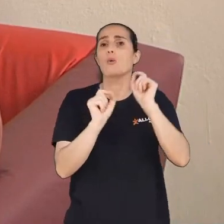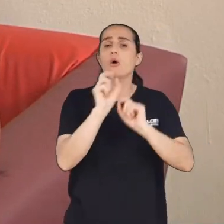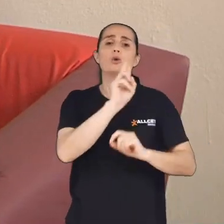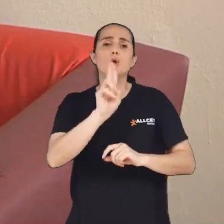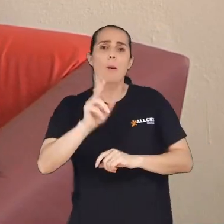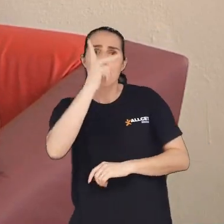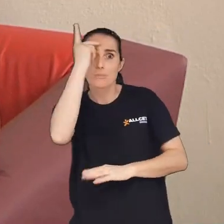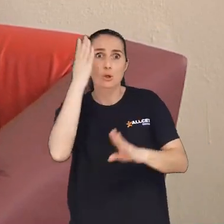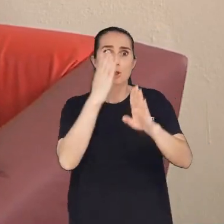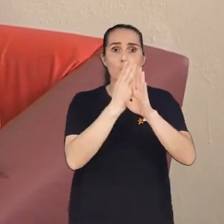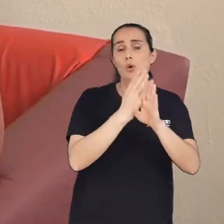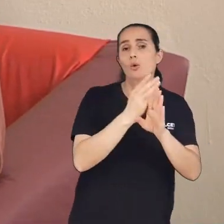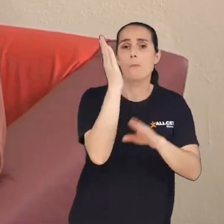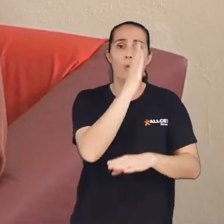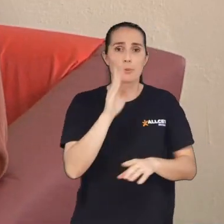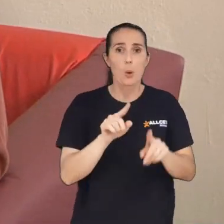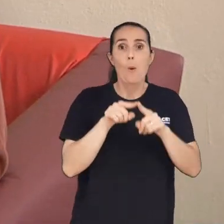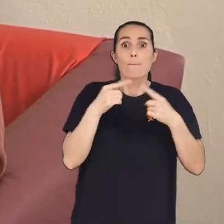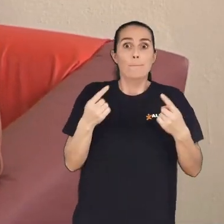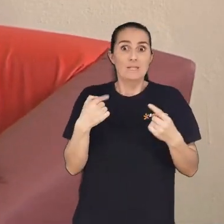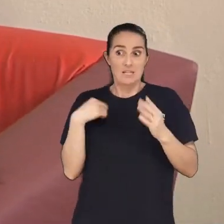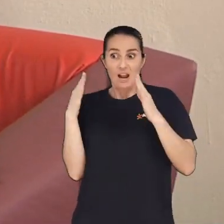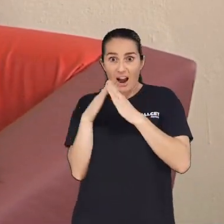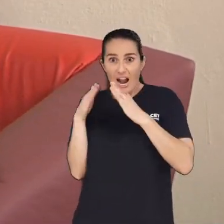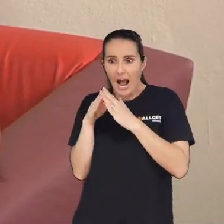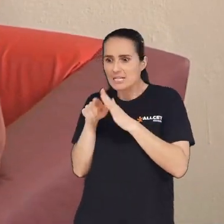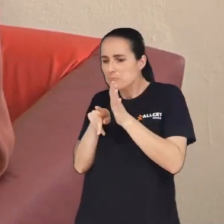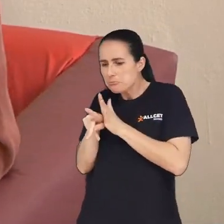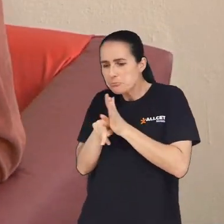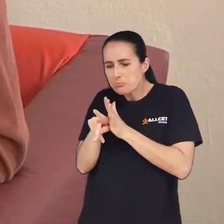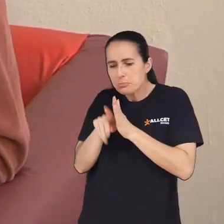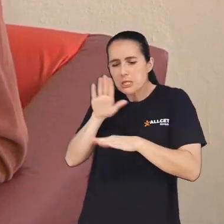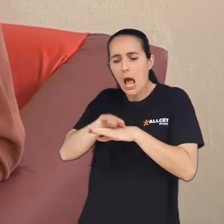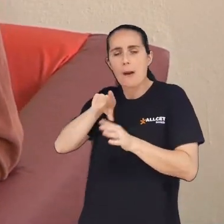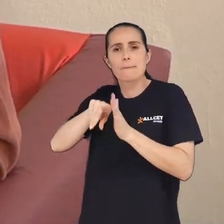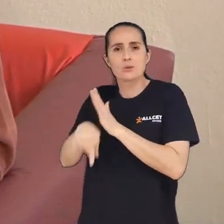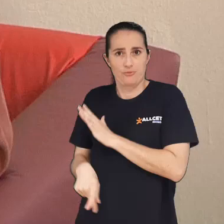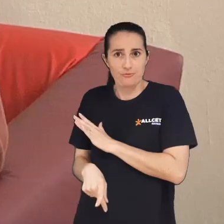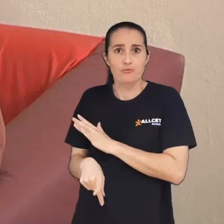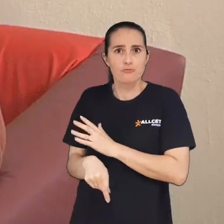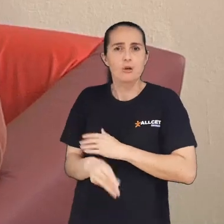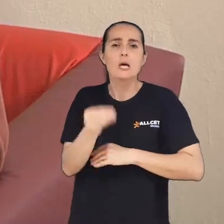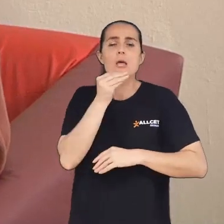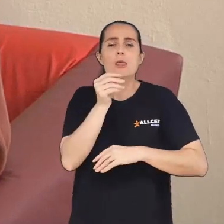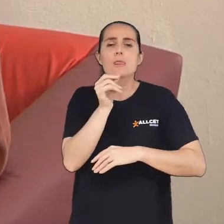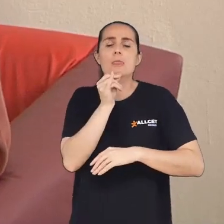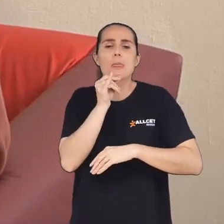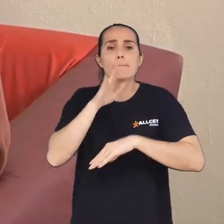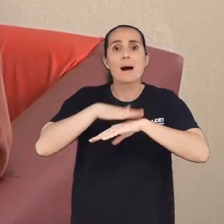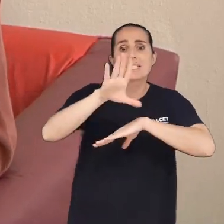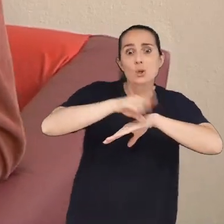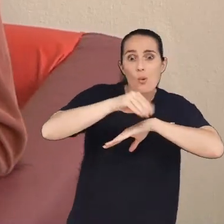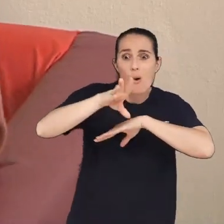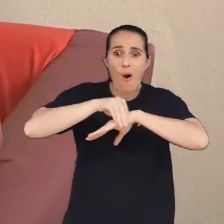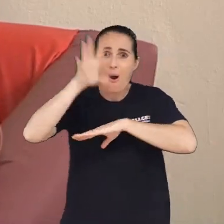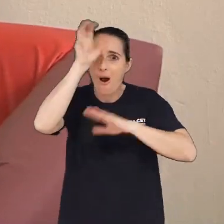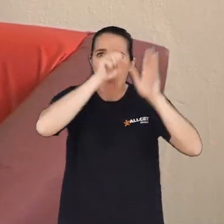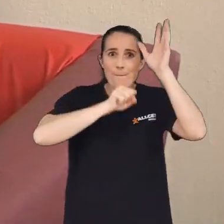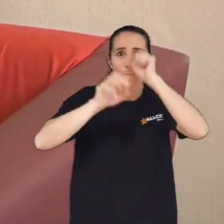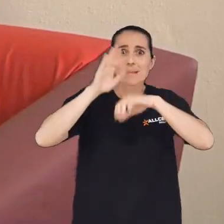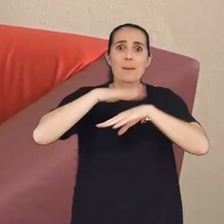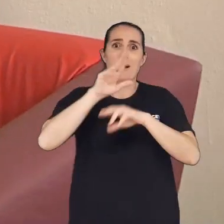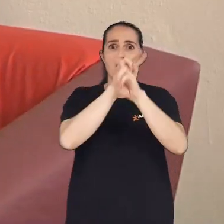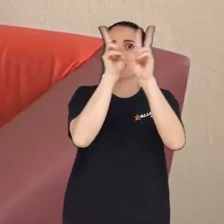que vieram para cá, mas em casa a gente vai se aprofundar naquela matéria. A gente vai procurar ter mais conhecimento sobre aquelas matérias